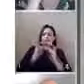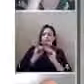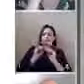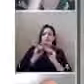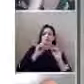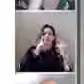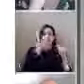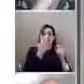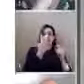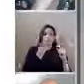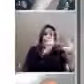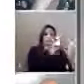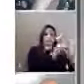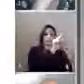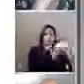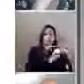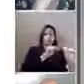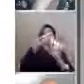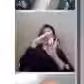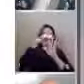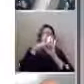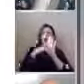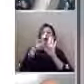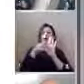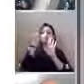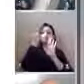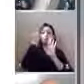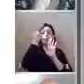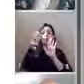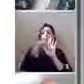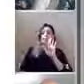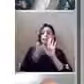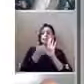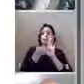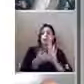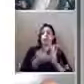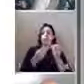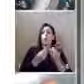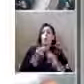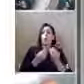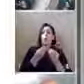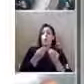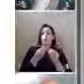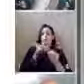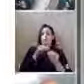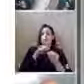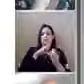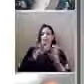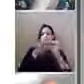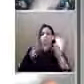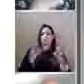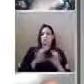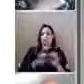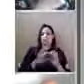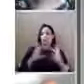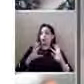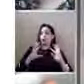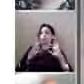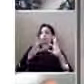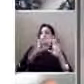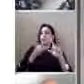pertinentes para o segmento informativo da microestrutura. Né? Nem todas as